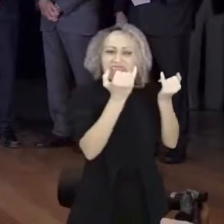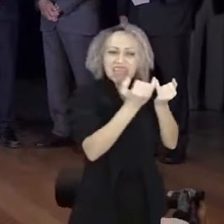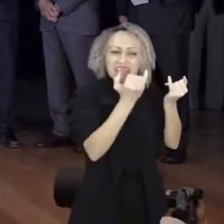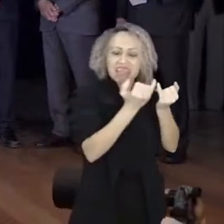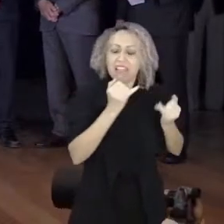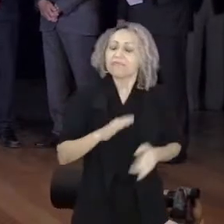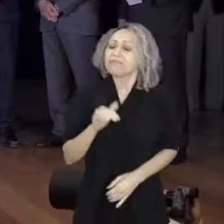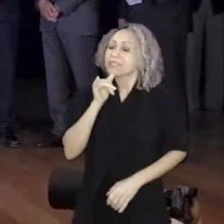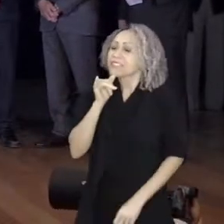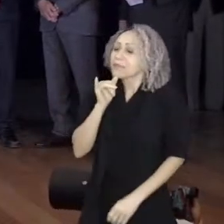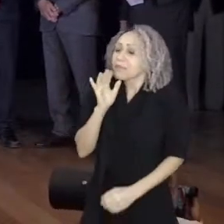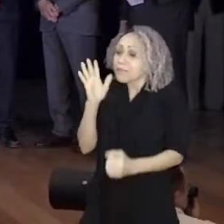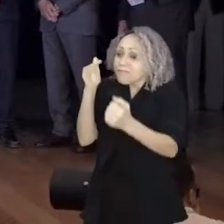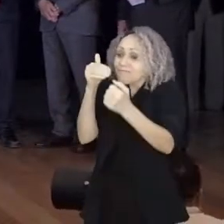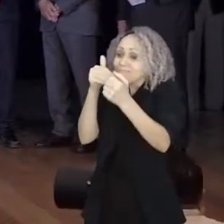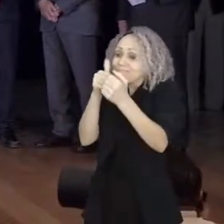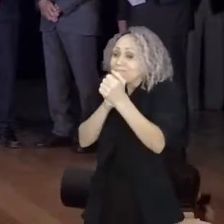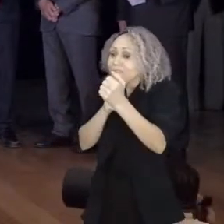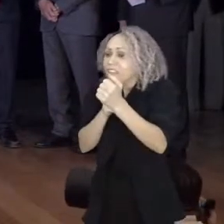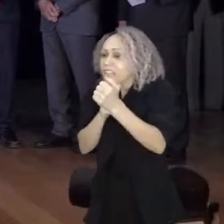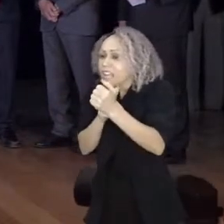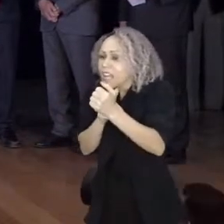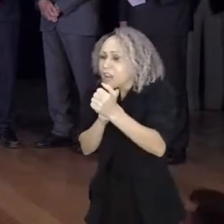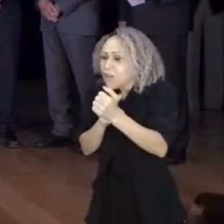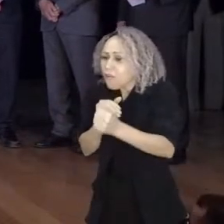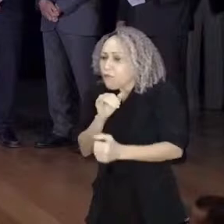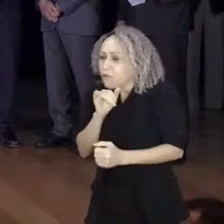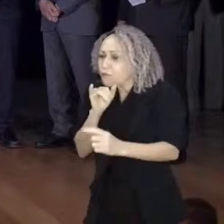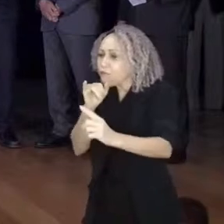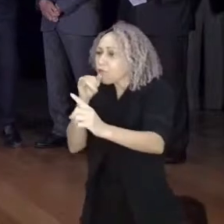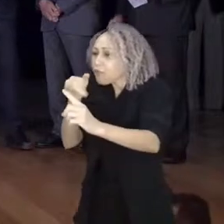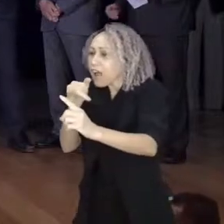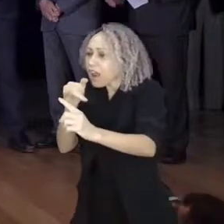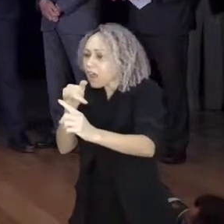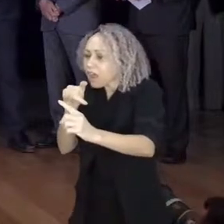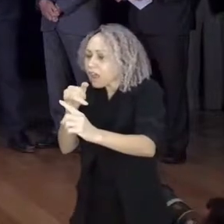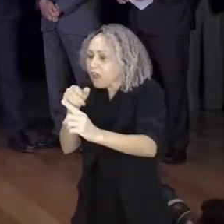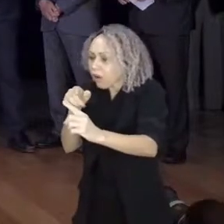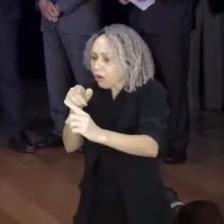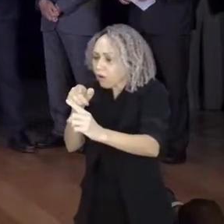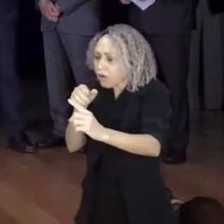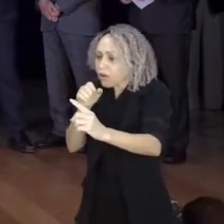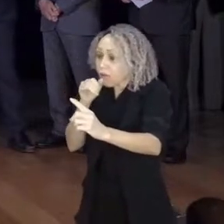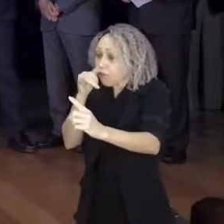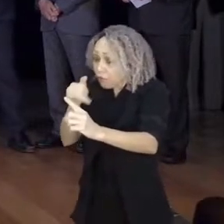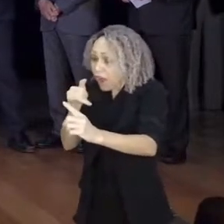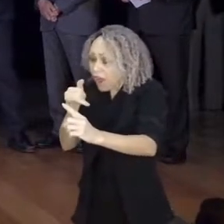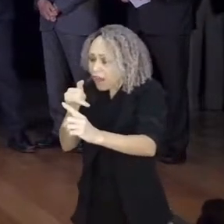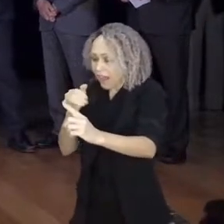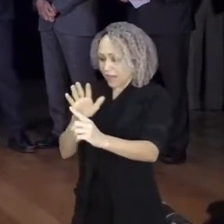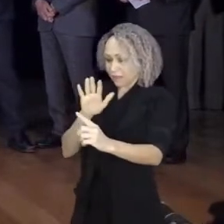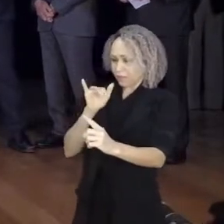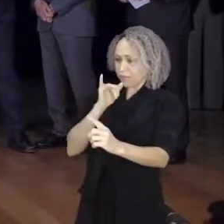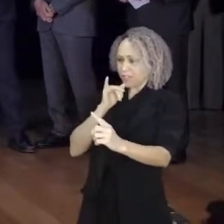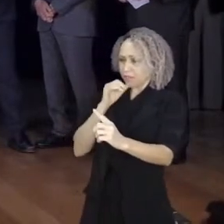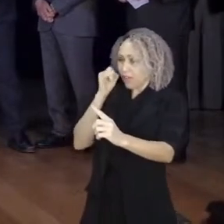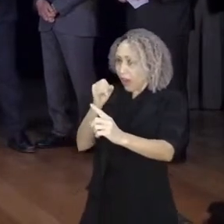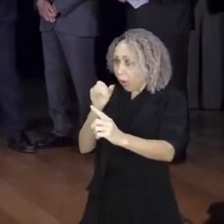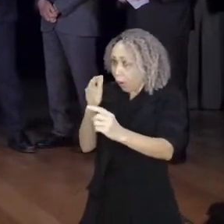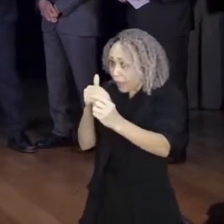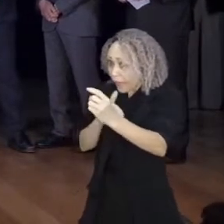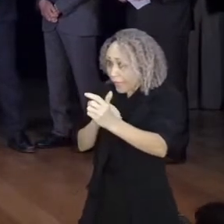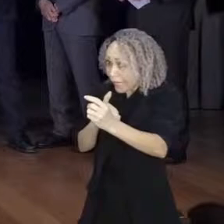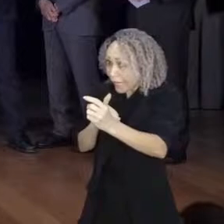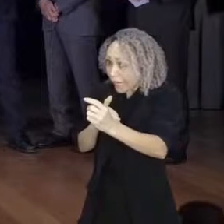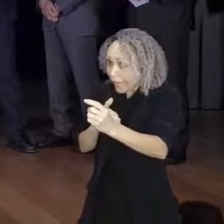se você não quiser que ele fale, não diga que é segredo. Não diga, porque se disser que é segredo, é a